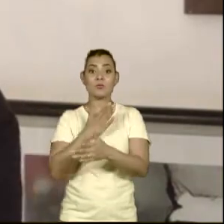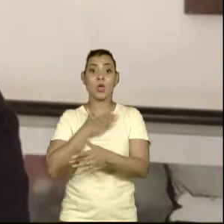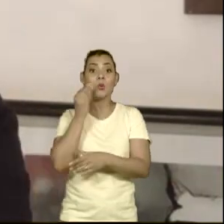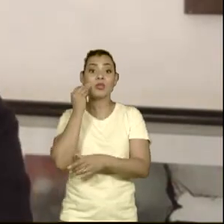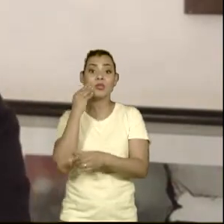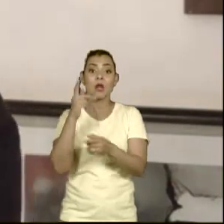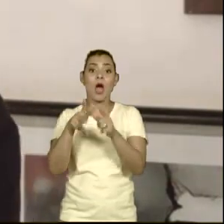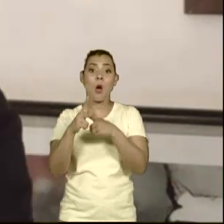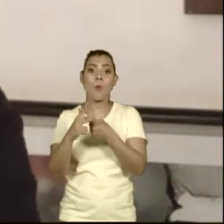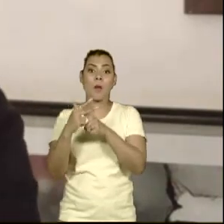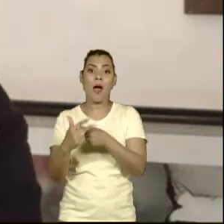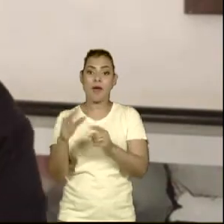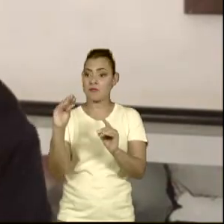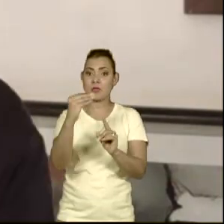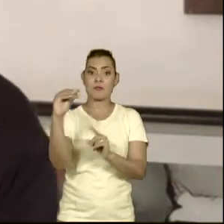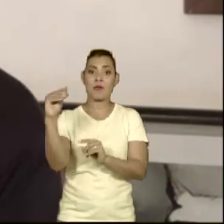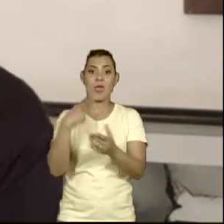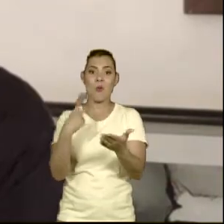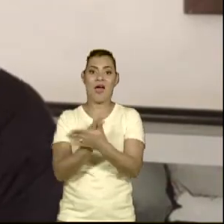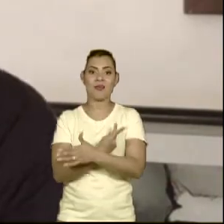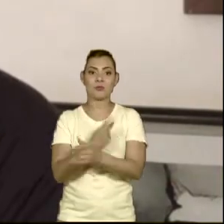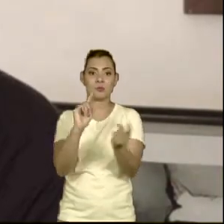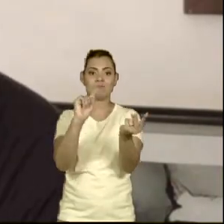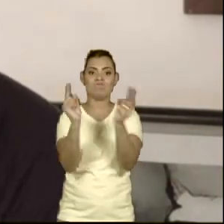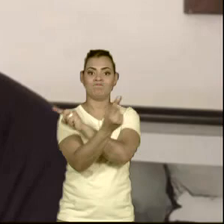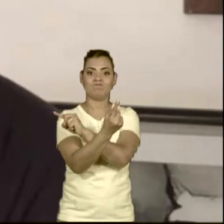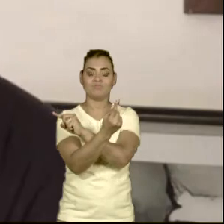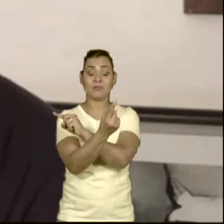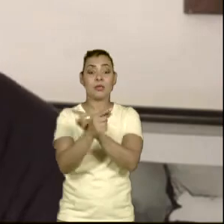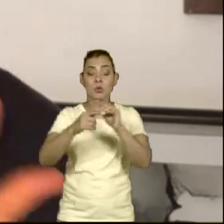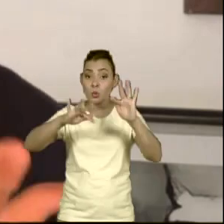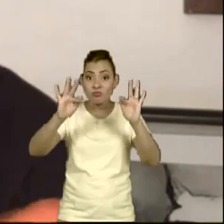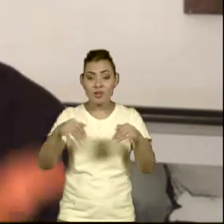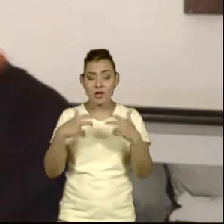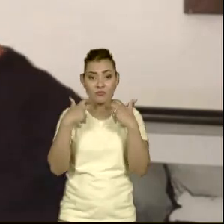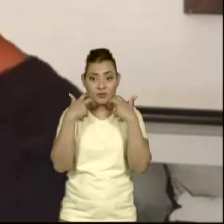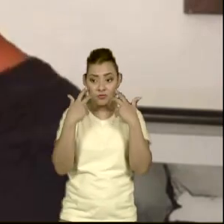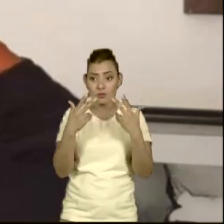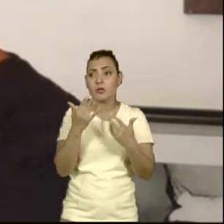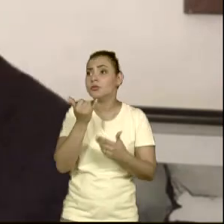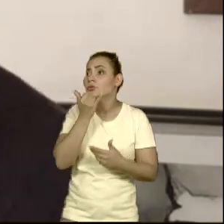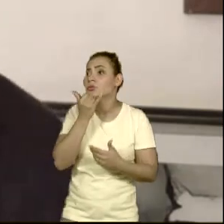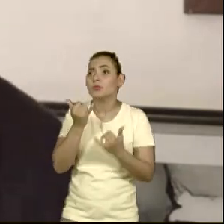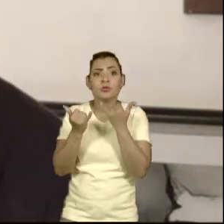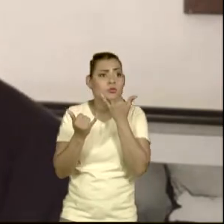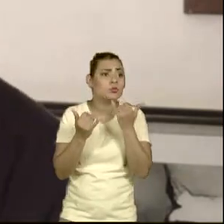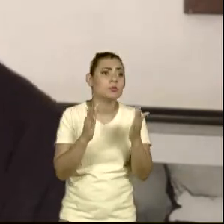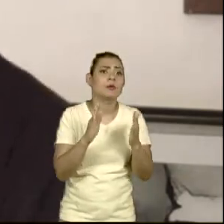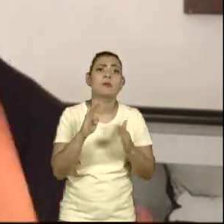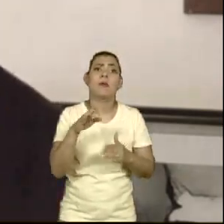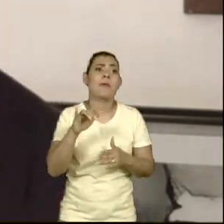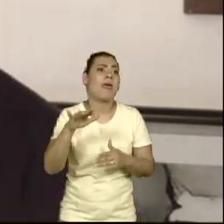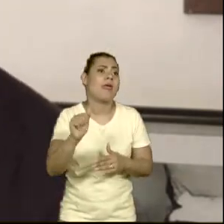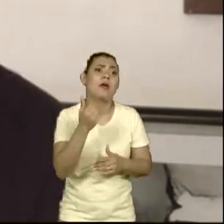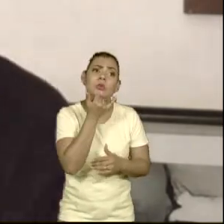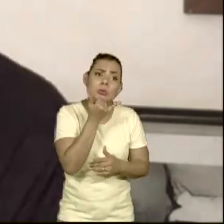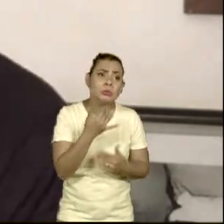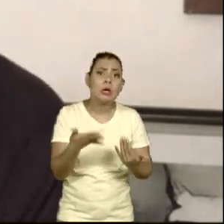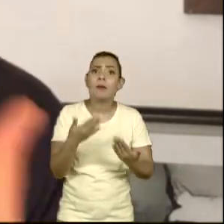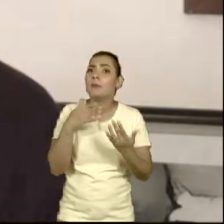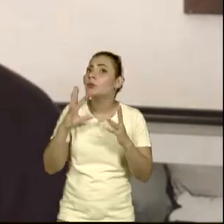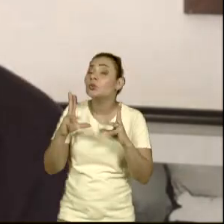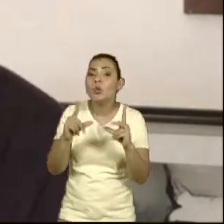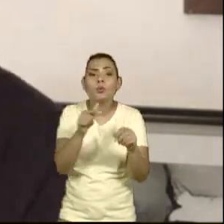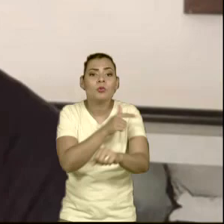eu tentando acertar, eu achava que estava levando para o lado certo. Quando terminou, eu morri de vergonha, eu pedi desculpas à Memelli, achei um horror. Todo